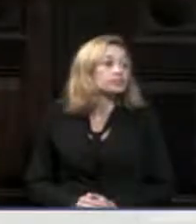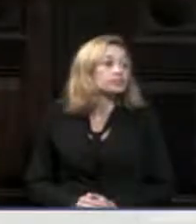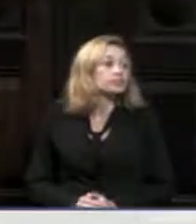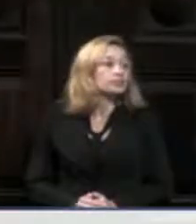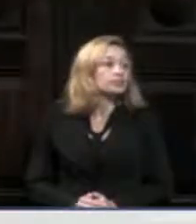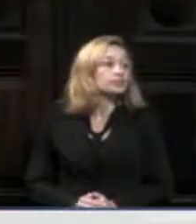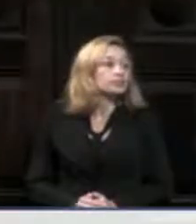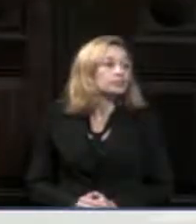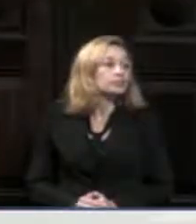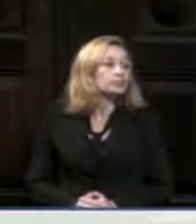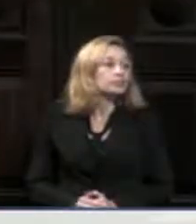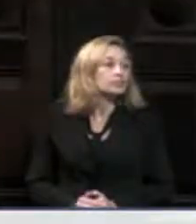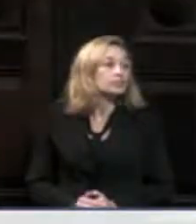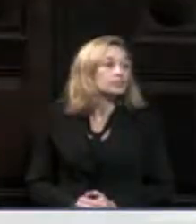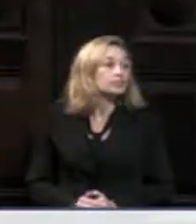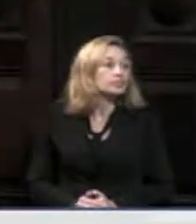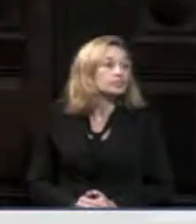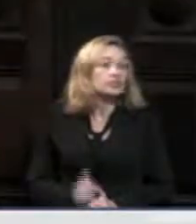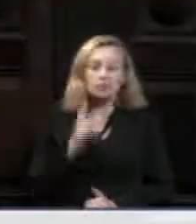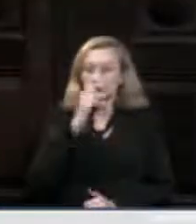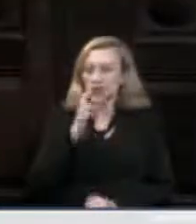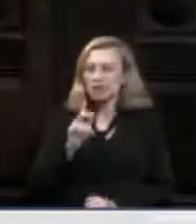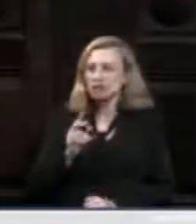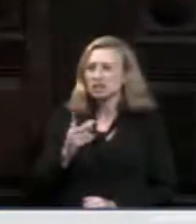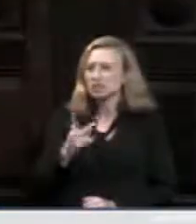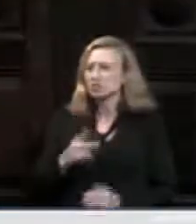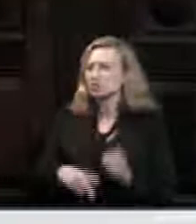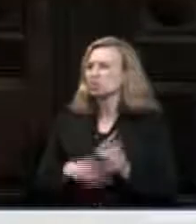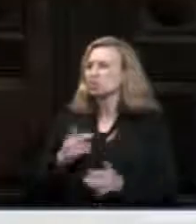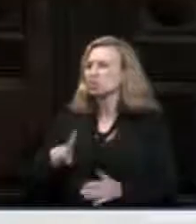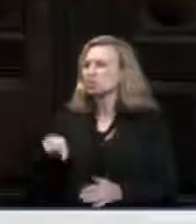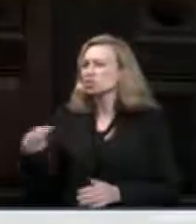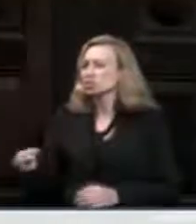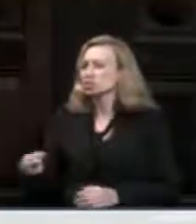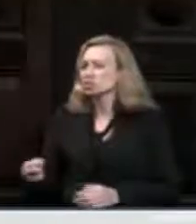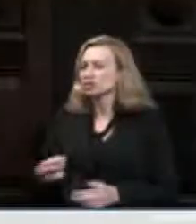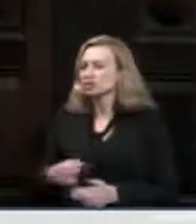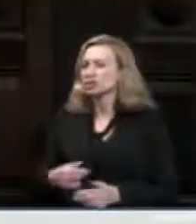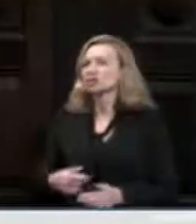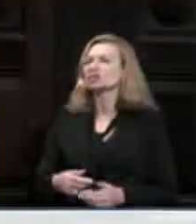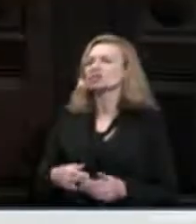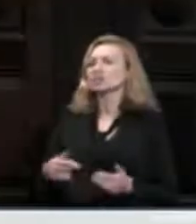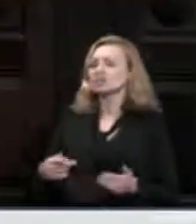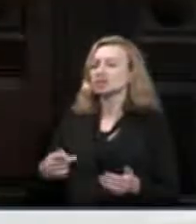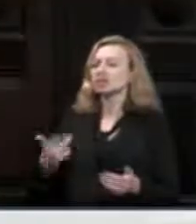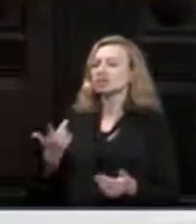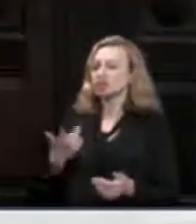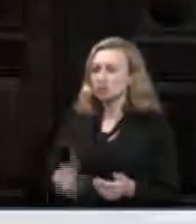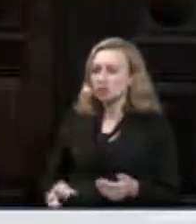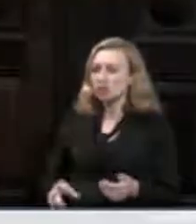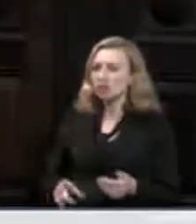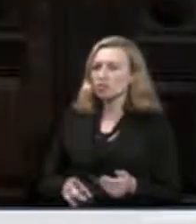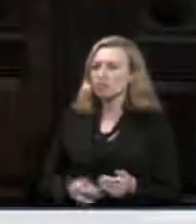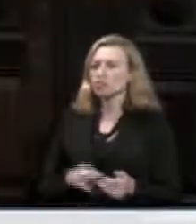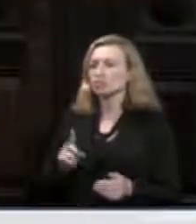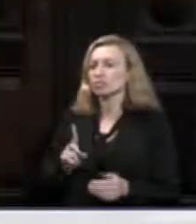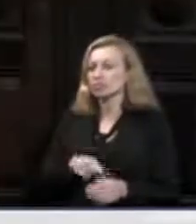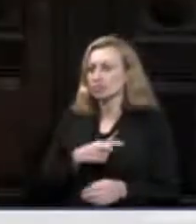Liminar essa, que 2 outras vezes caiu e a Associação de Moradores recorreu à Justiça e a